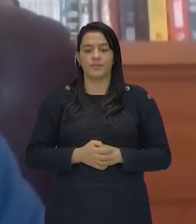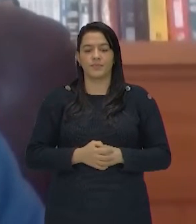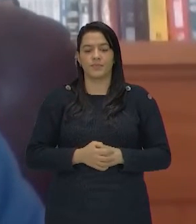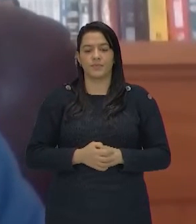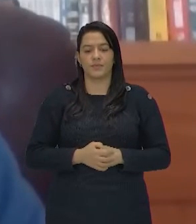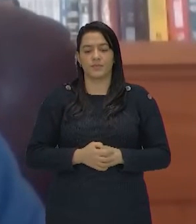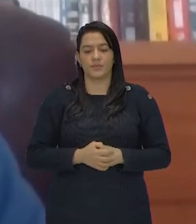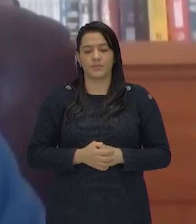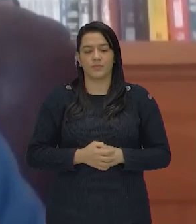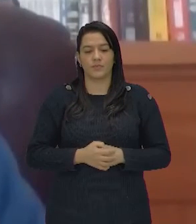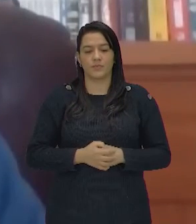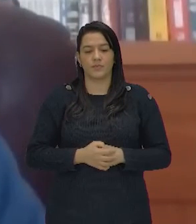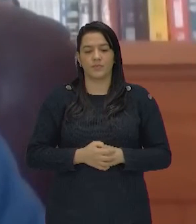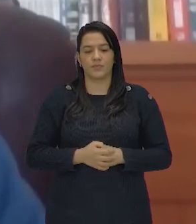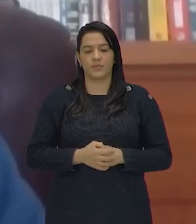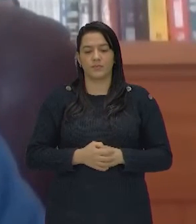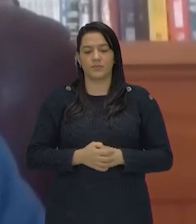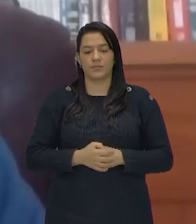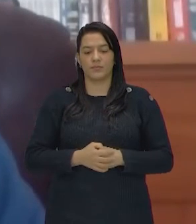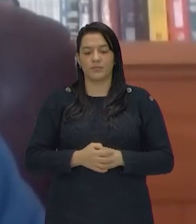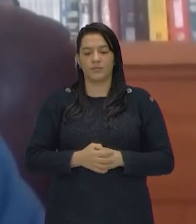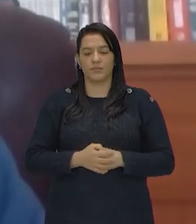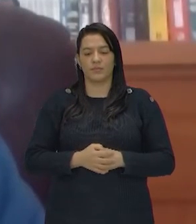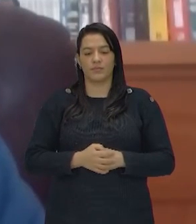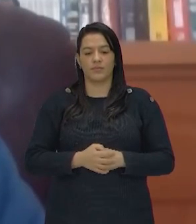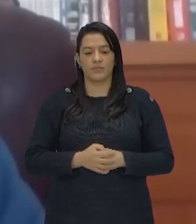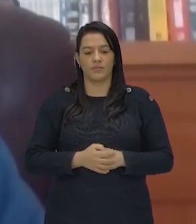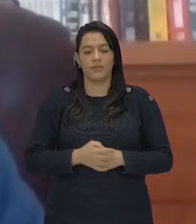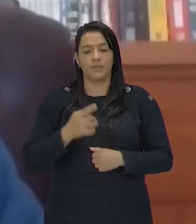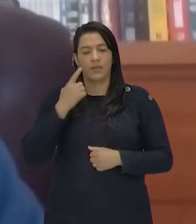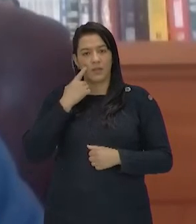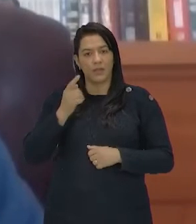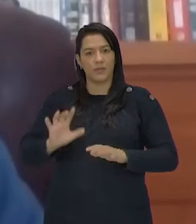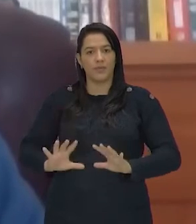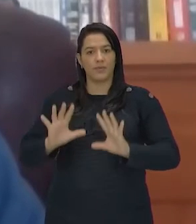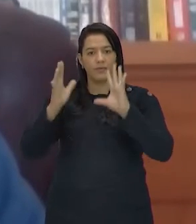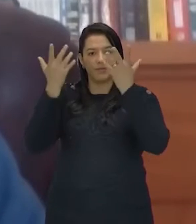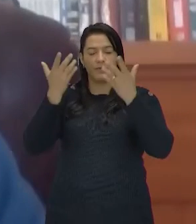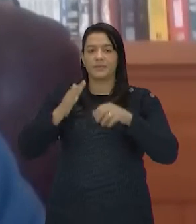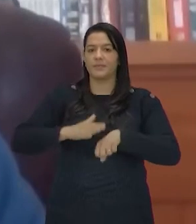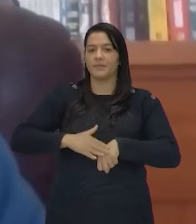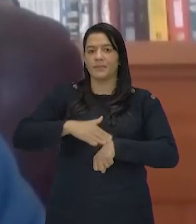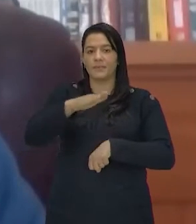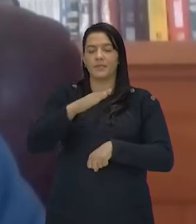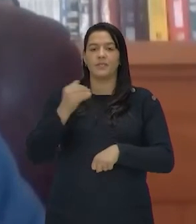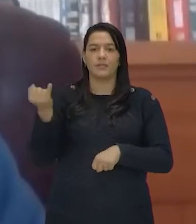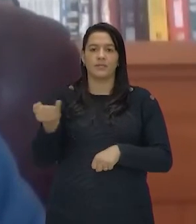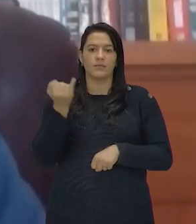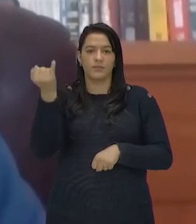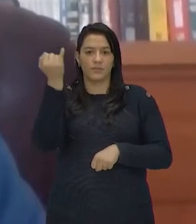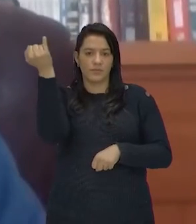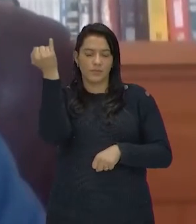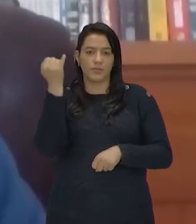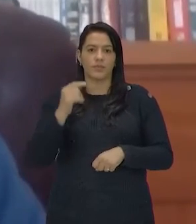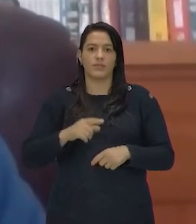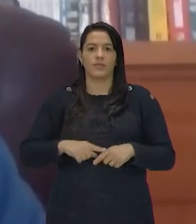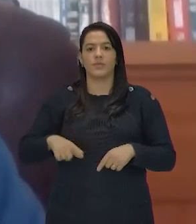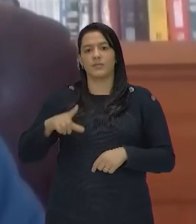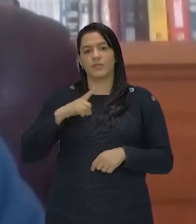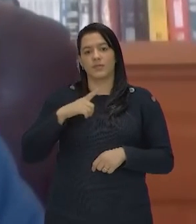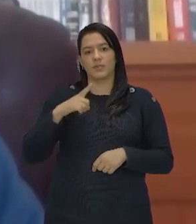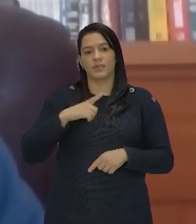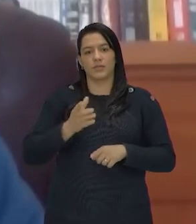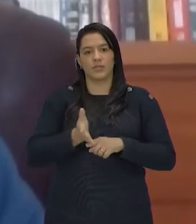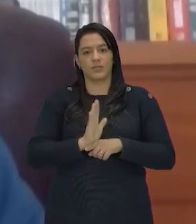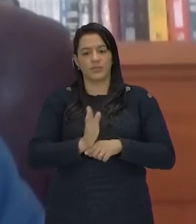And it's the most important event, é o evento mais importante for the